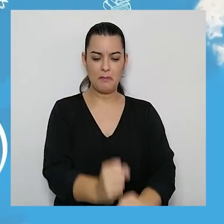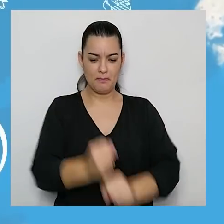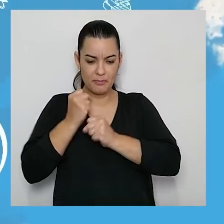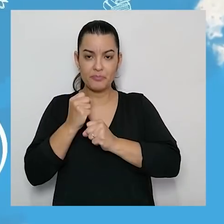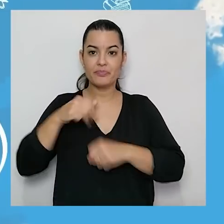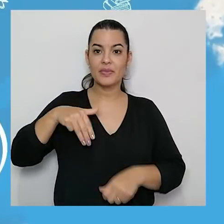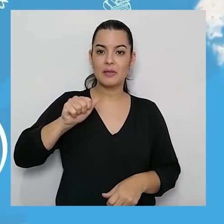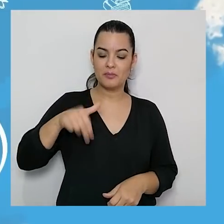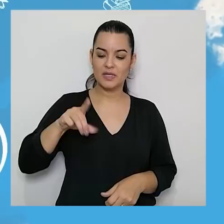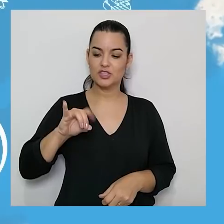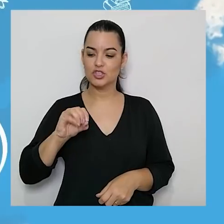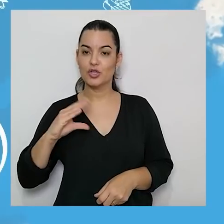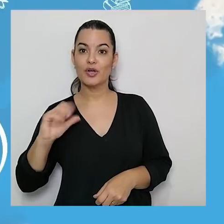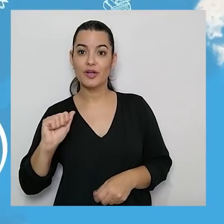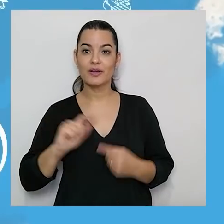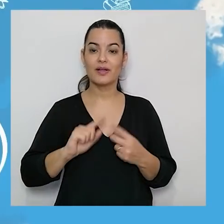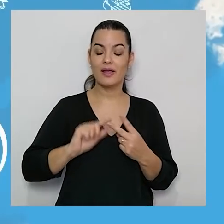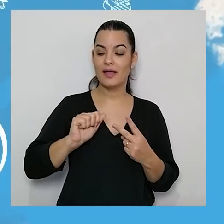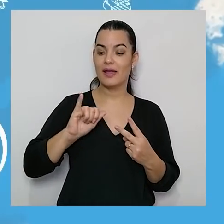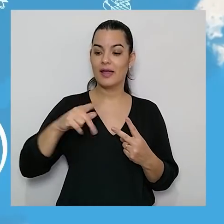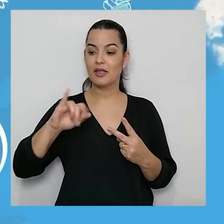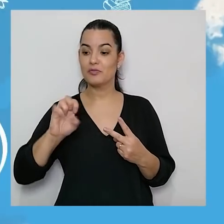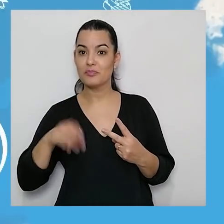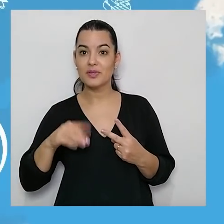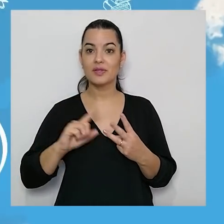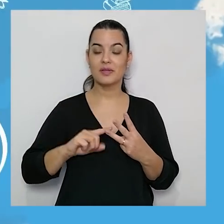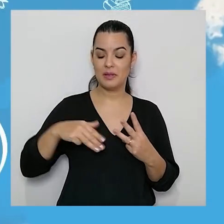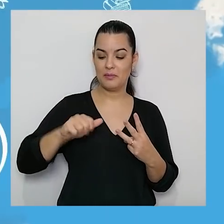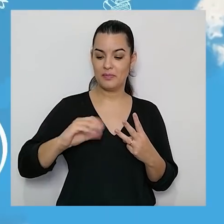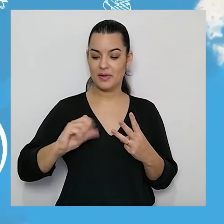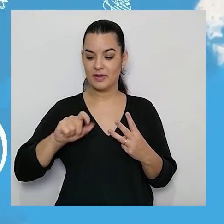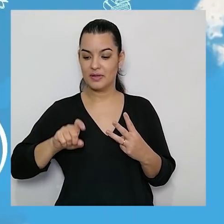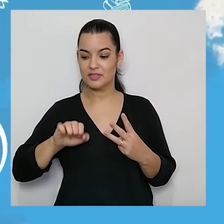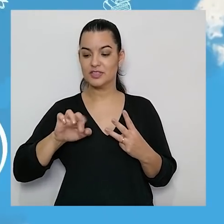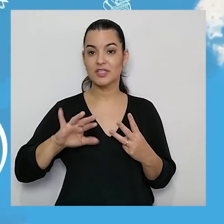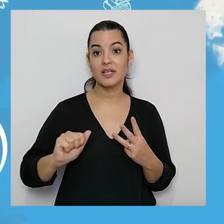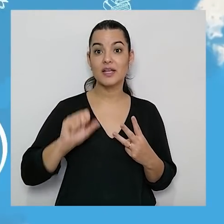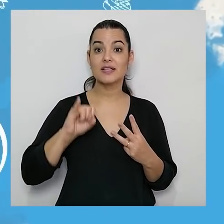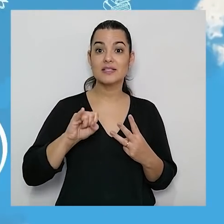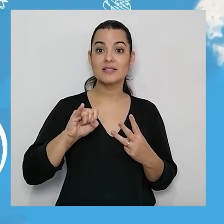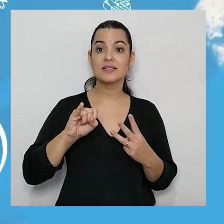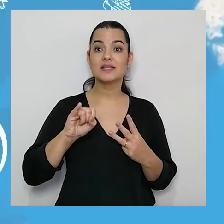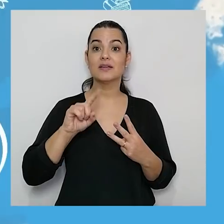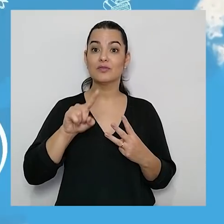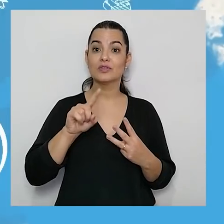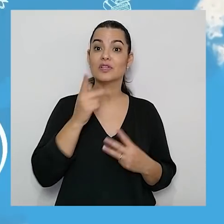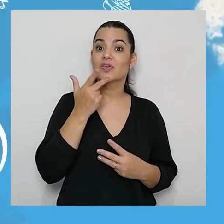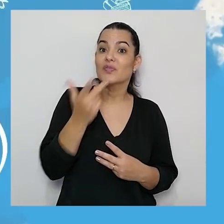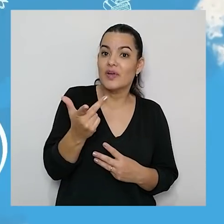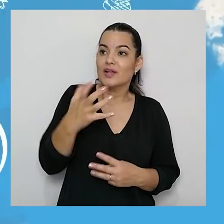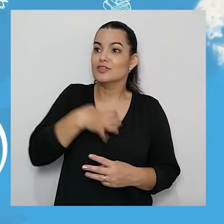você for, se você não usar o termo que eles costumam utilizar por lá, ninguém vai